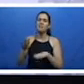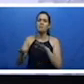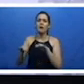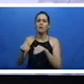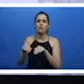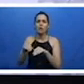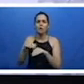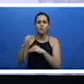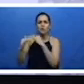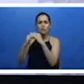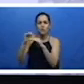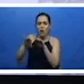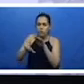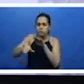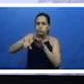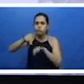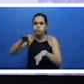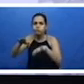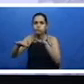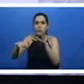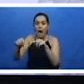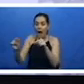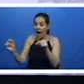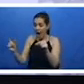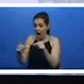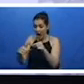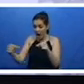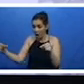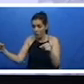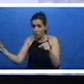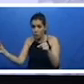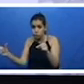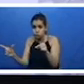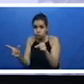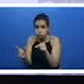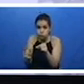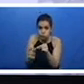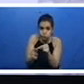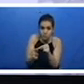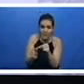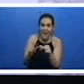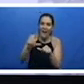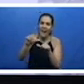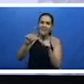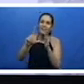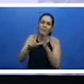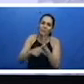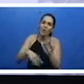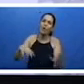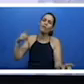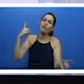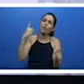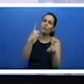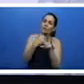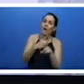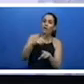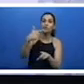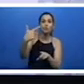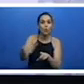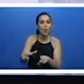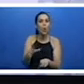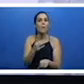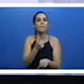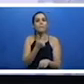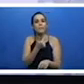e a cauda vai diminuindo até formar o animal adulto e aí reinicia o ciclo. Esse animal vai encontrar ou um macho ou uma fêmea e